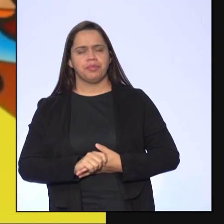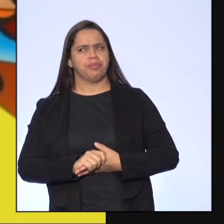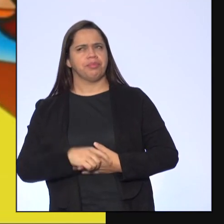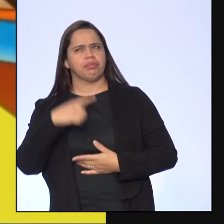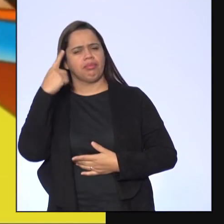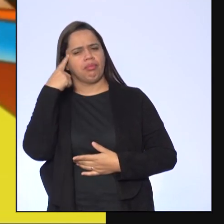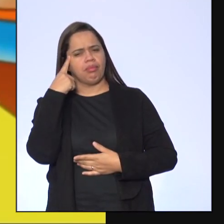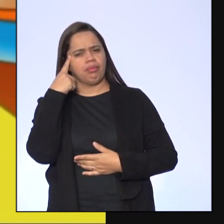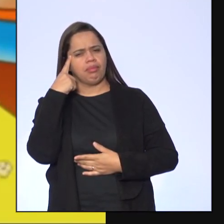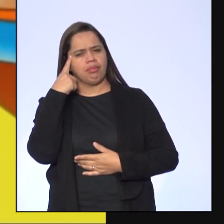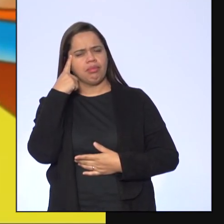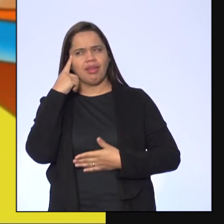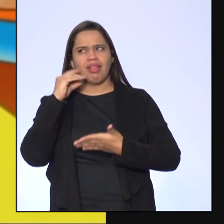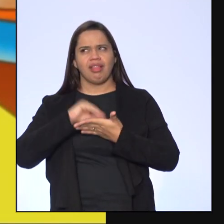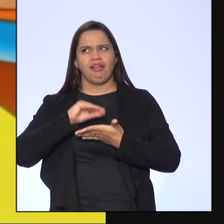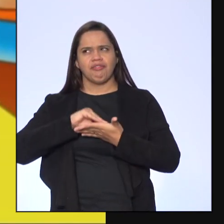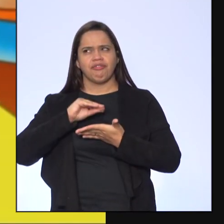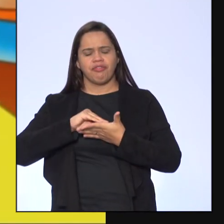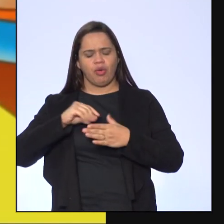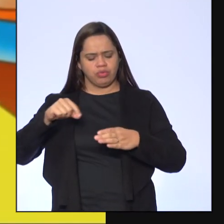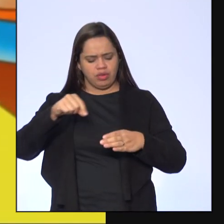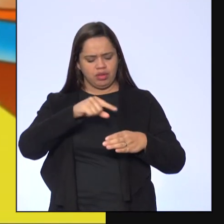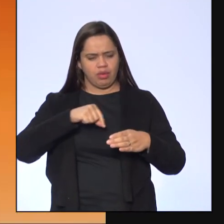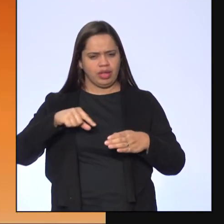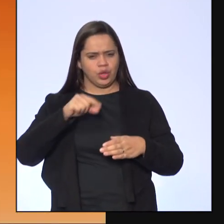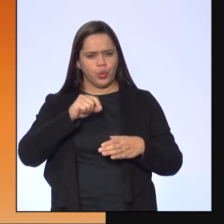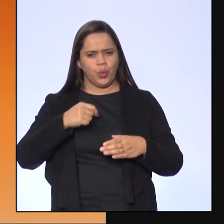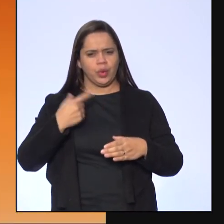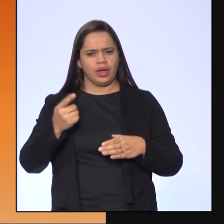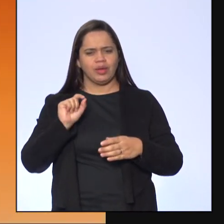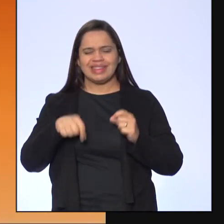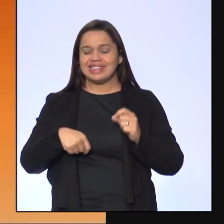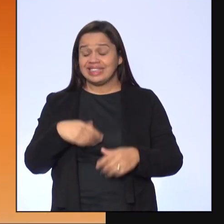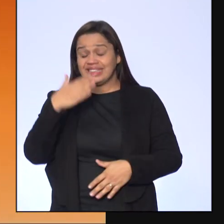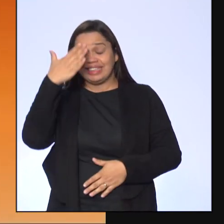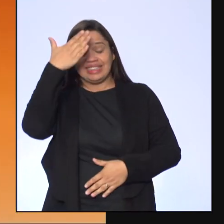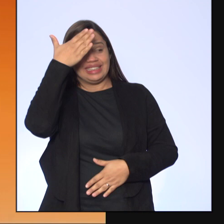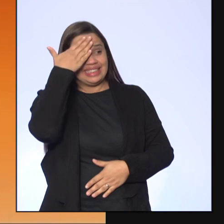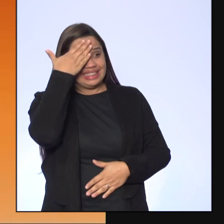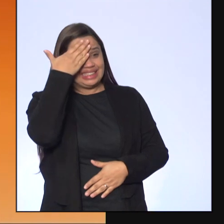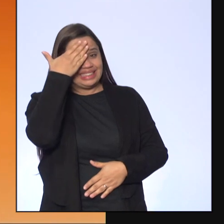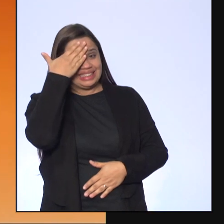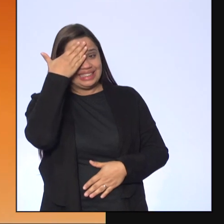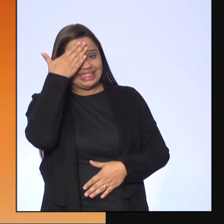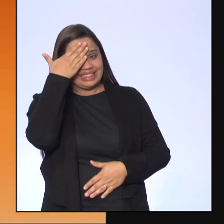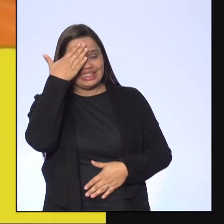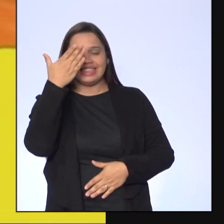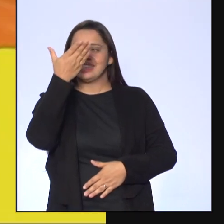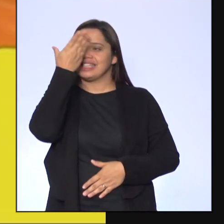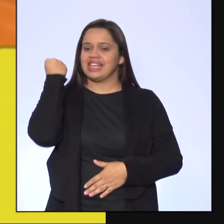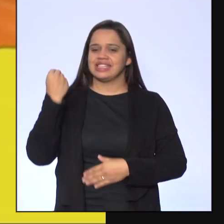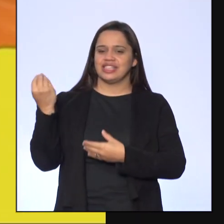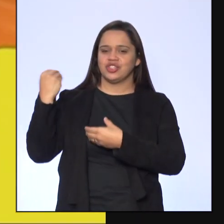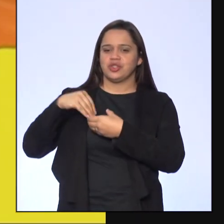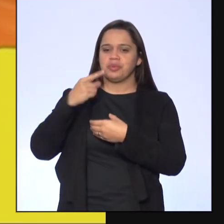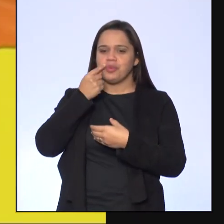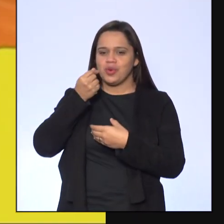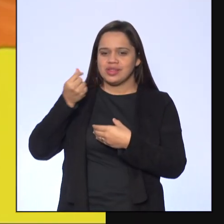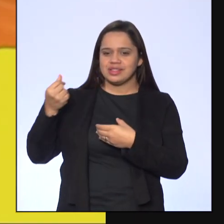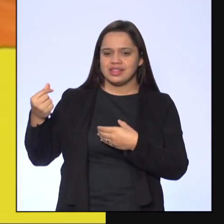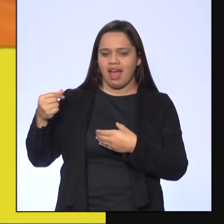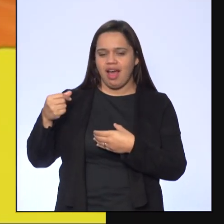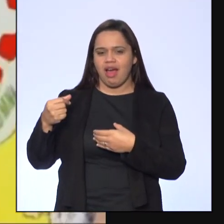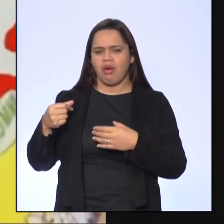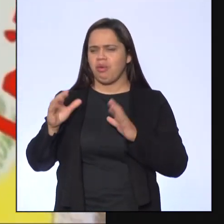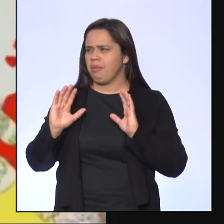Ops! Está faltando alguma coisa. Sim, esqueci de colocar sal. Ué,